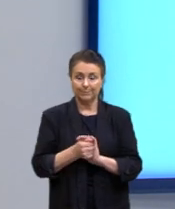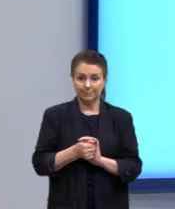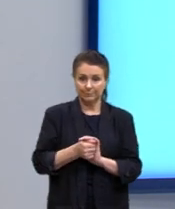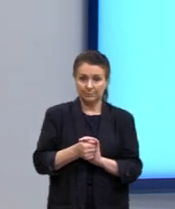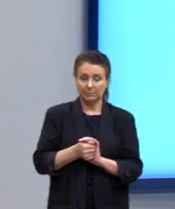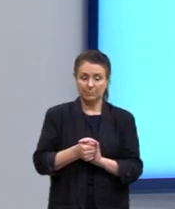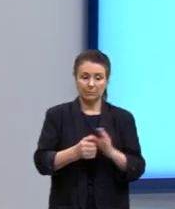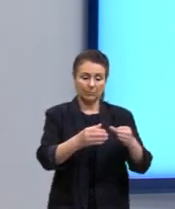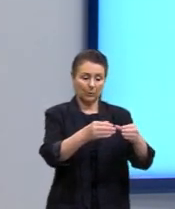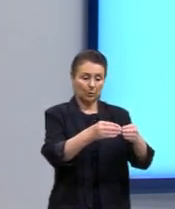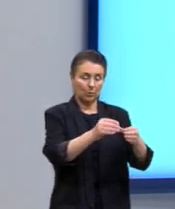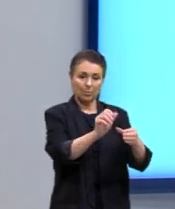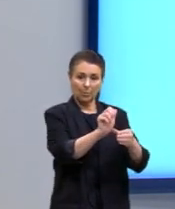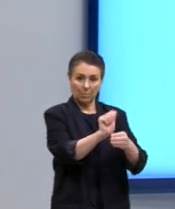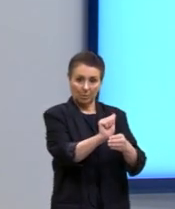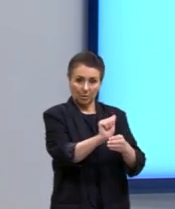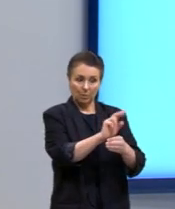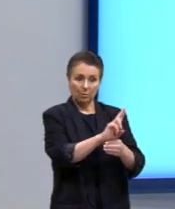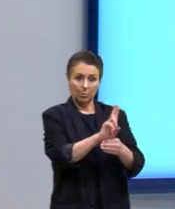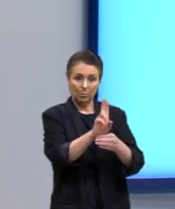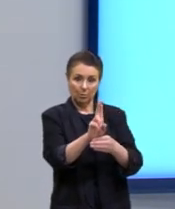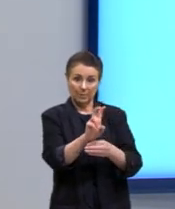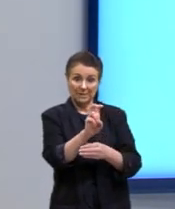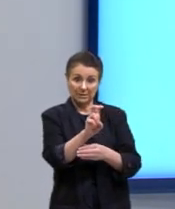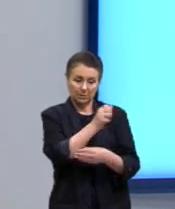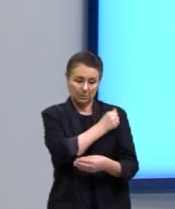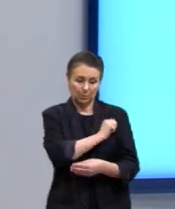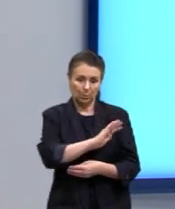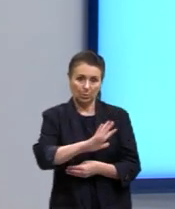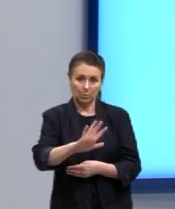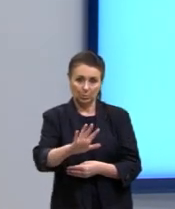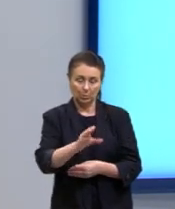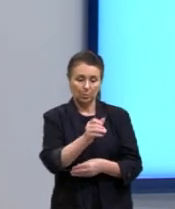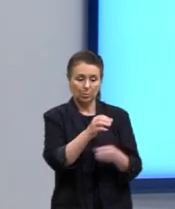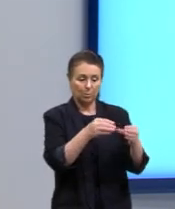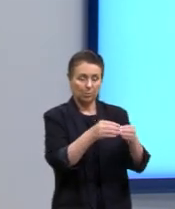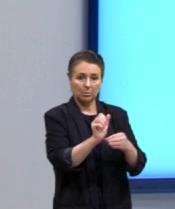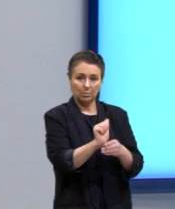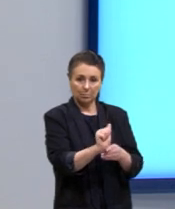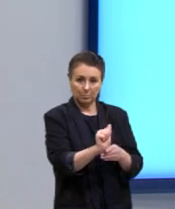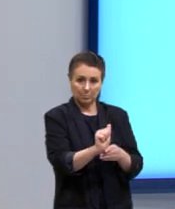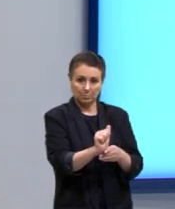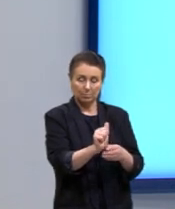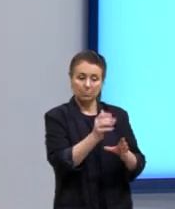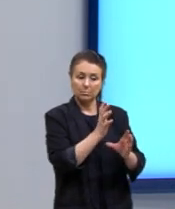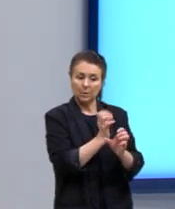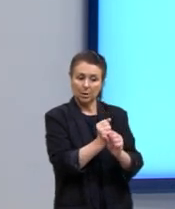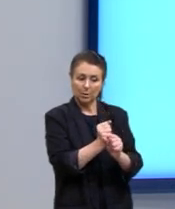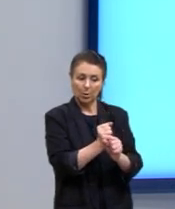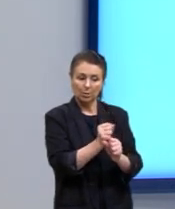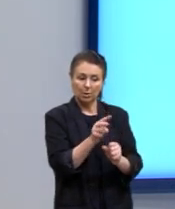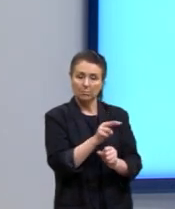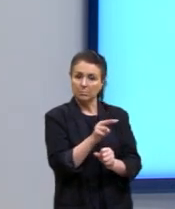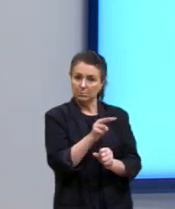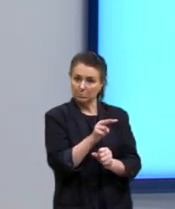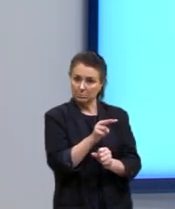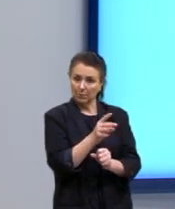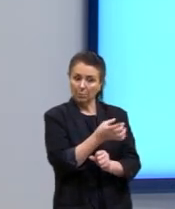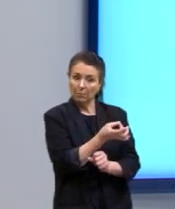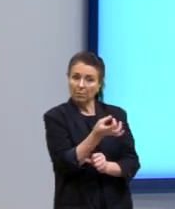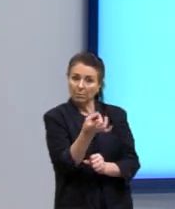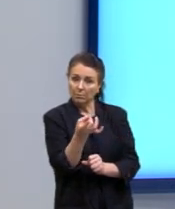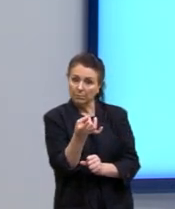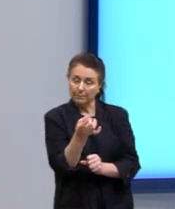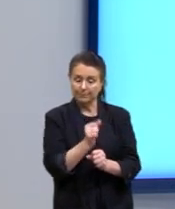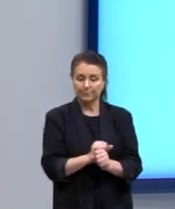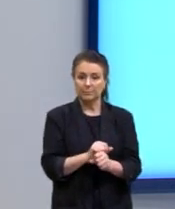turma a temos os nomes dos cinco alunos da turma e anota respectiva né de cada um deles